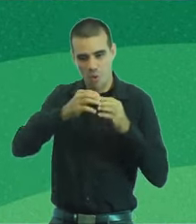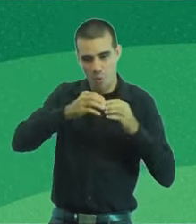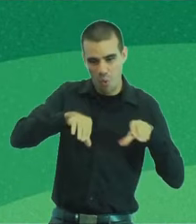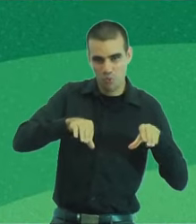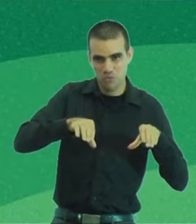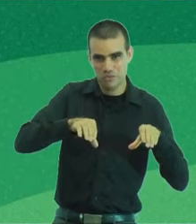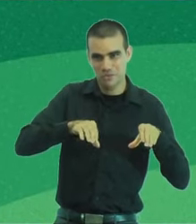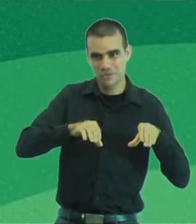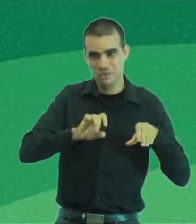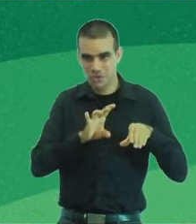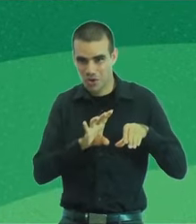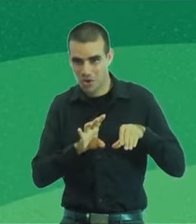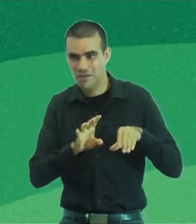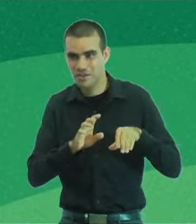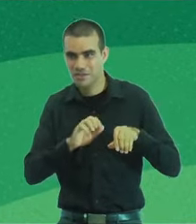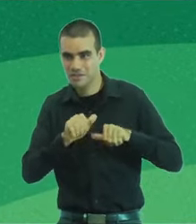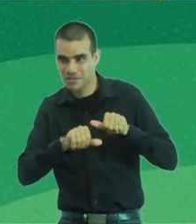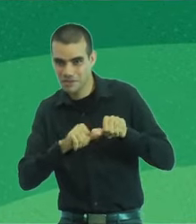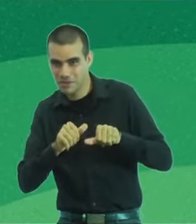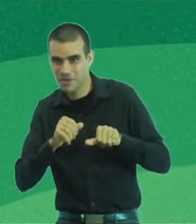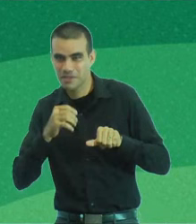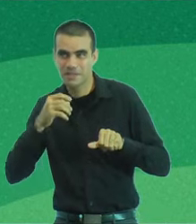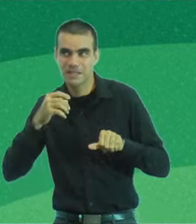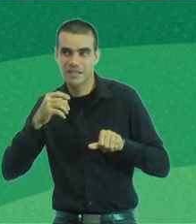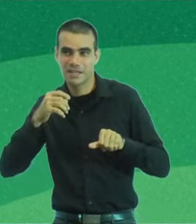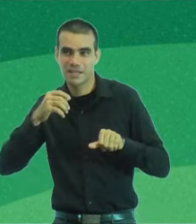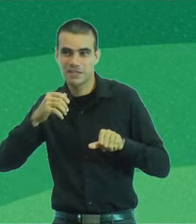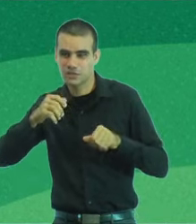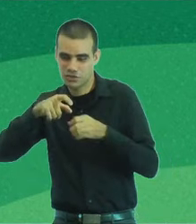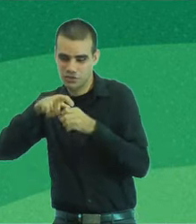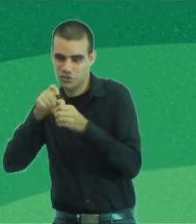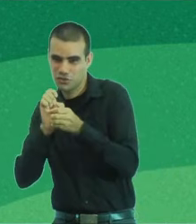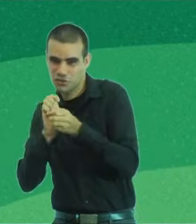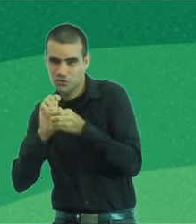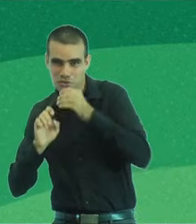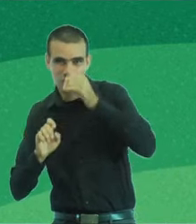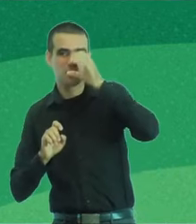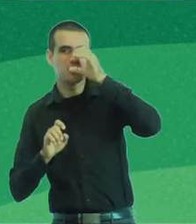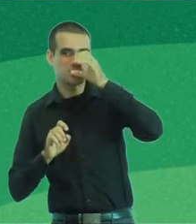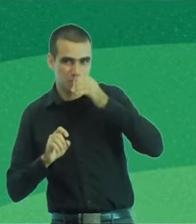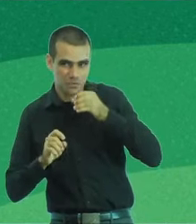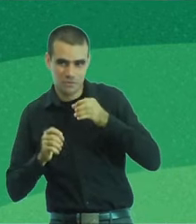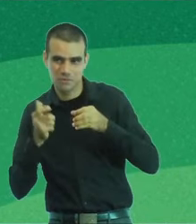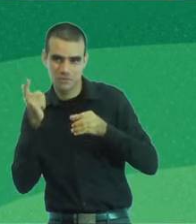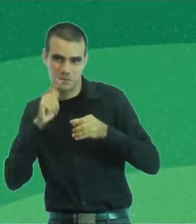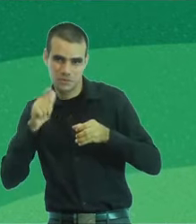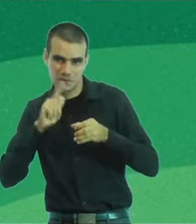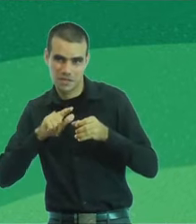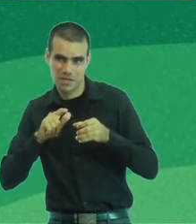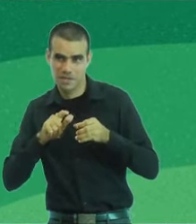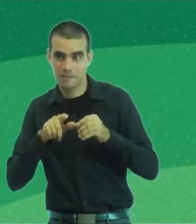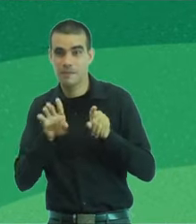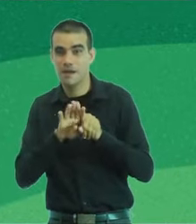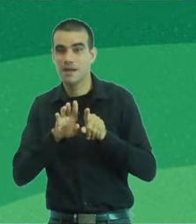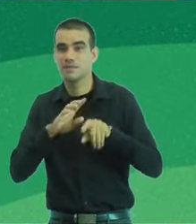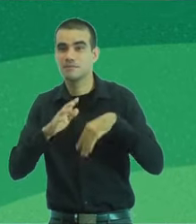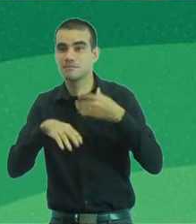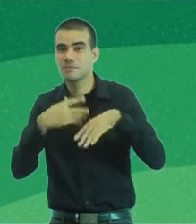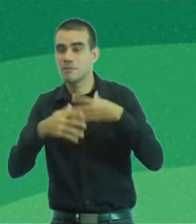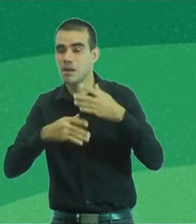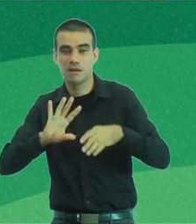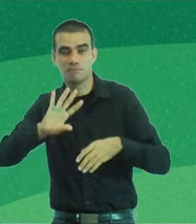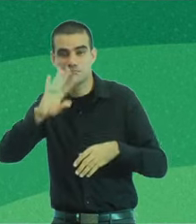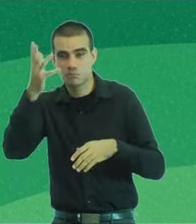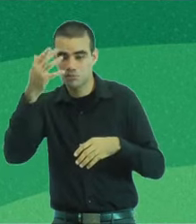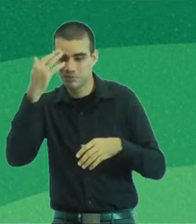às vezes eu conseguia tomar uma cerveja no final de semana tava indo tudo legal até um tempo que aconteceu uma coisa que eu não